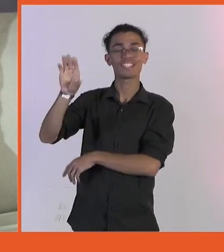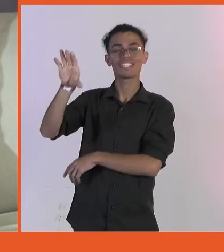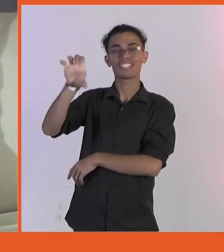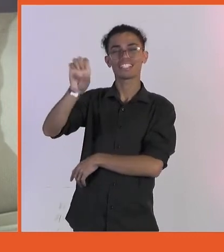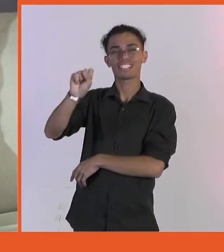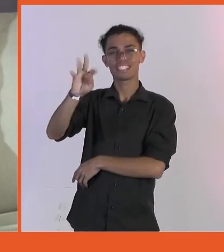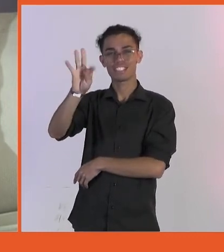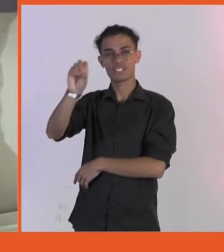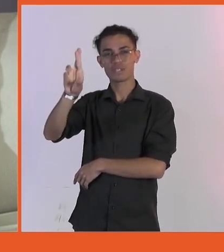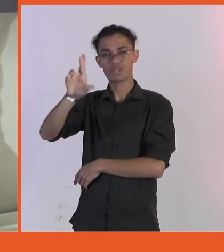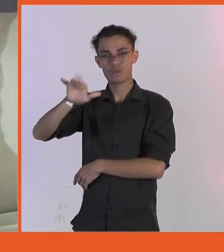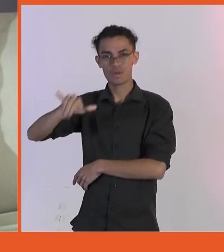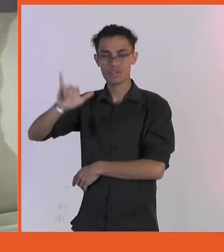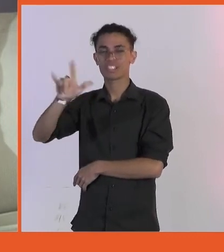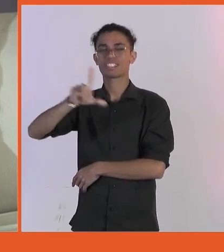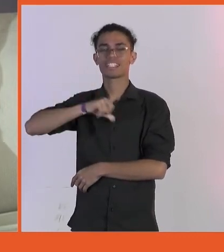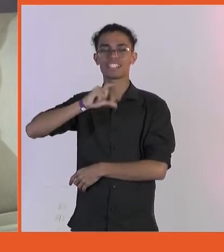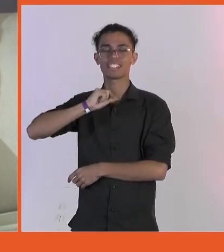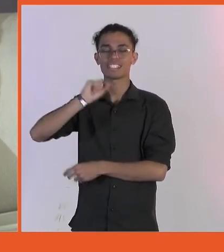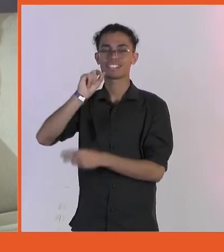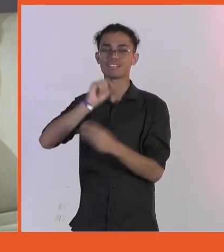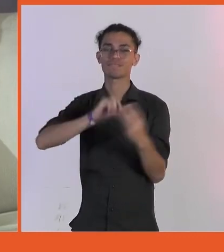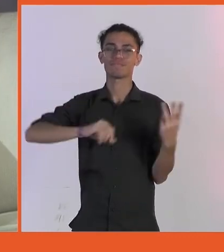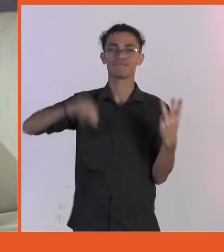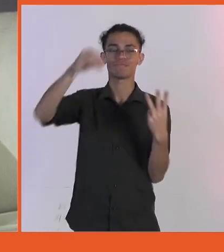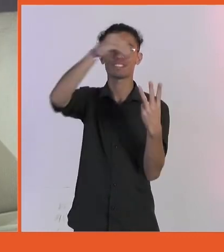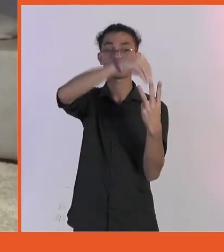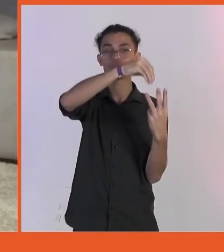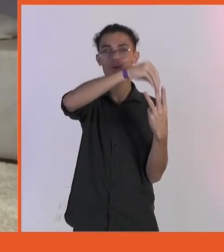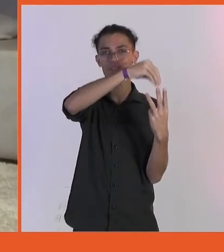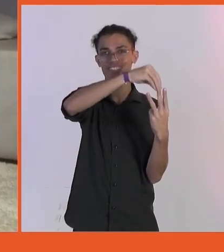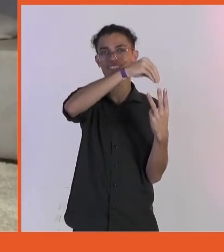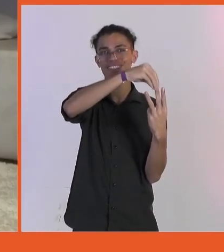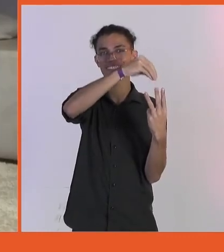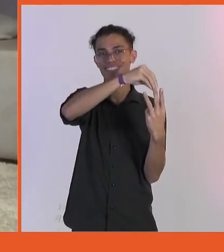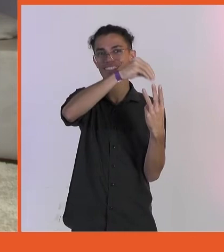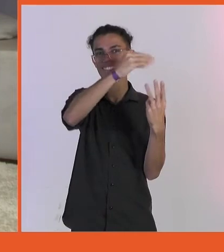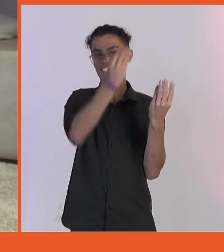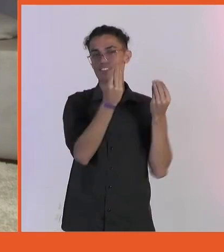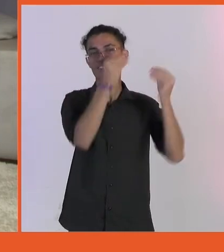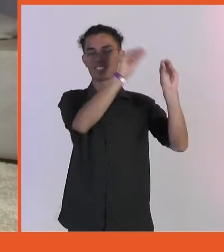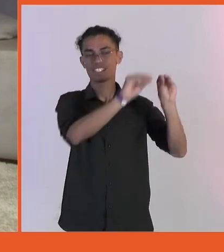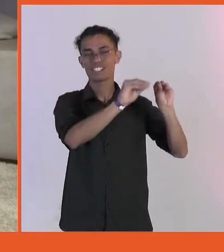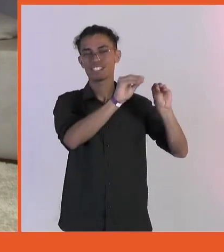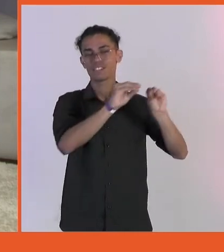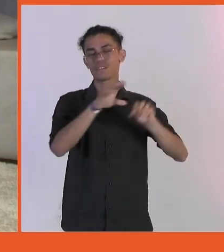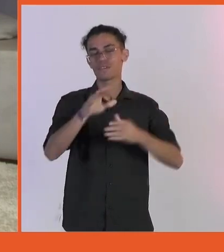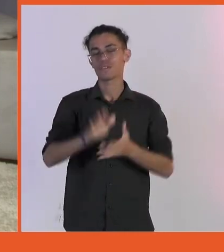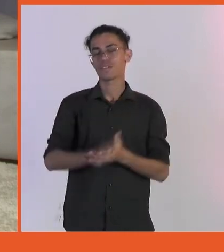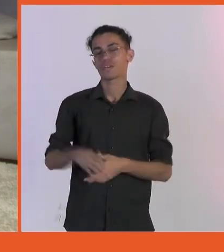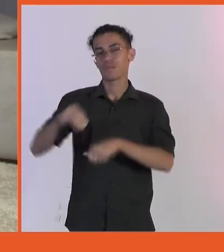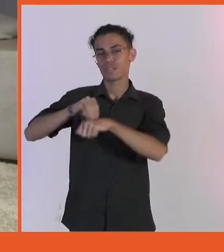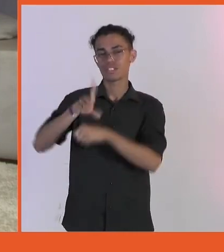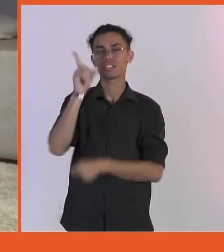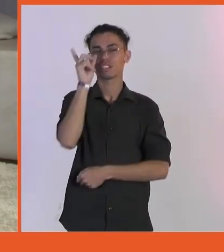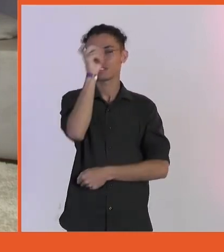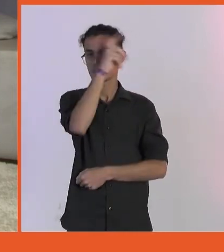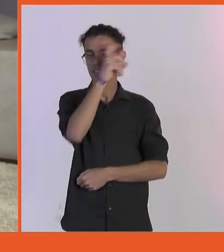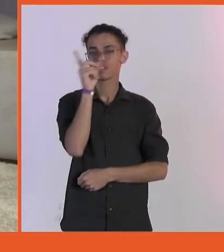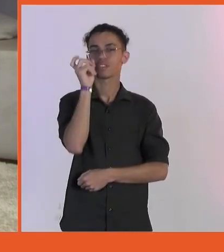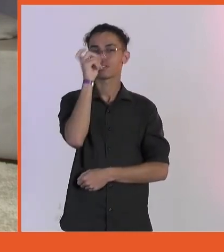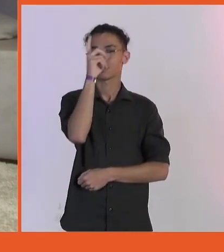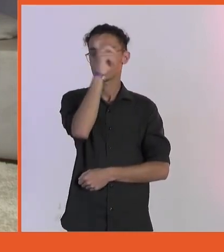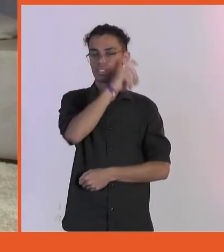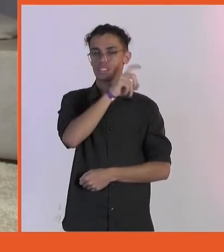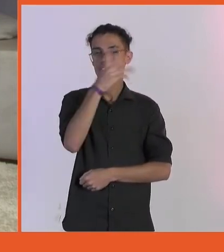verdade. É. Fora dos stories, você também… Eu acho que é uma dica muito difícil de dar, né? Porque cada um vai… Sabe,